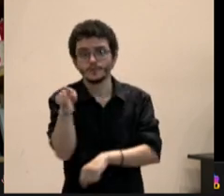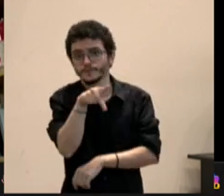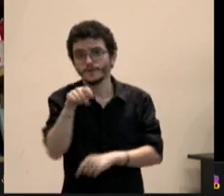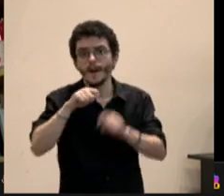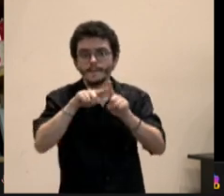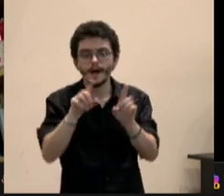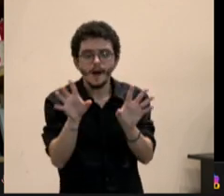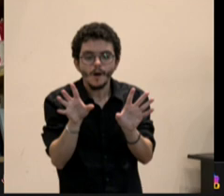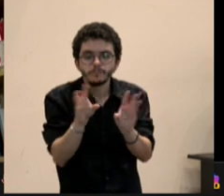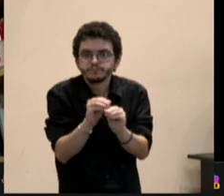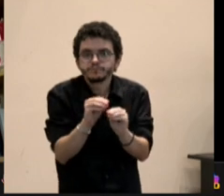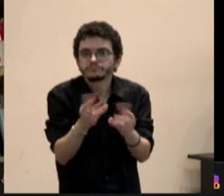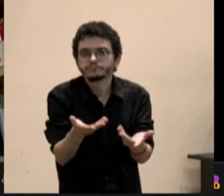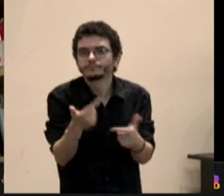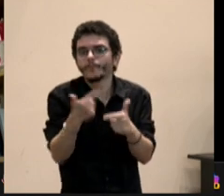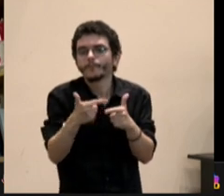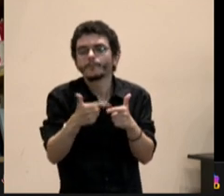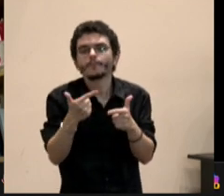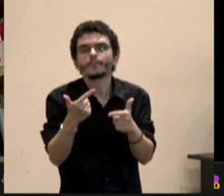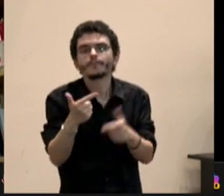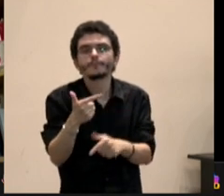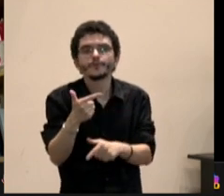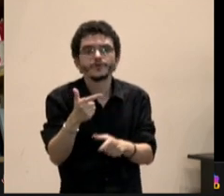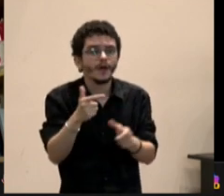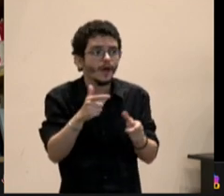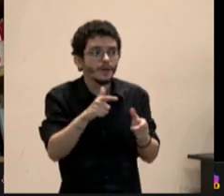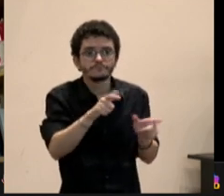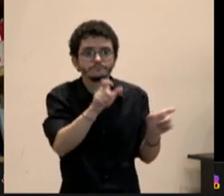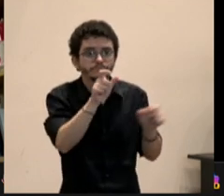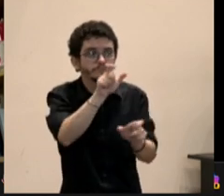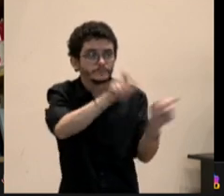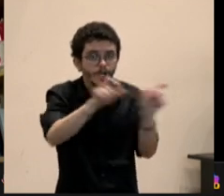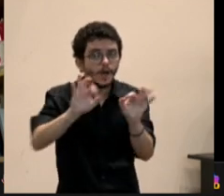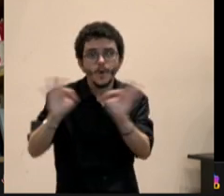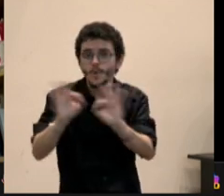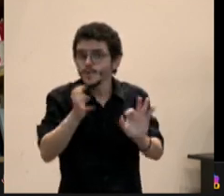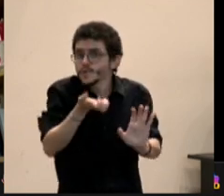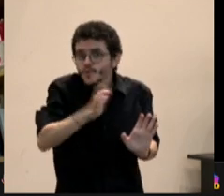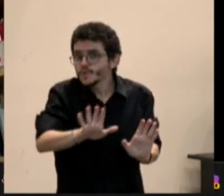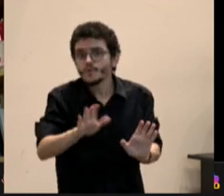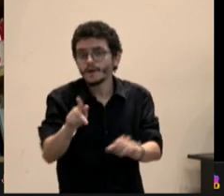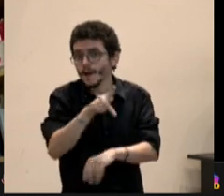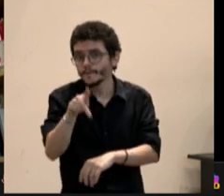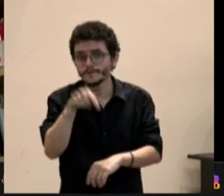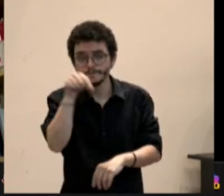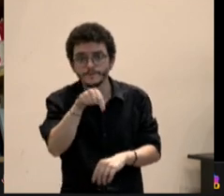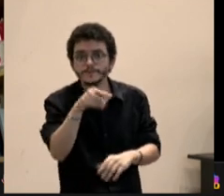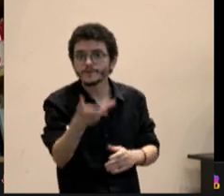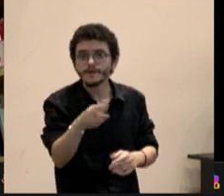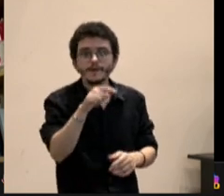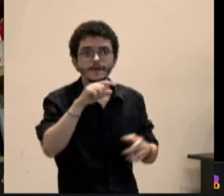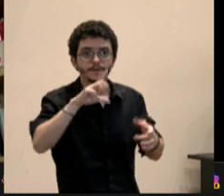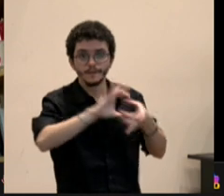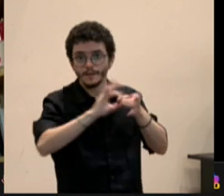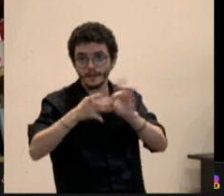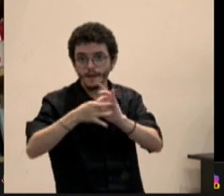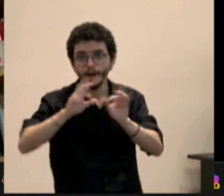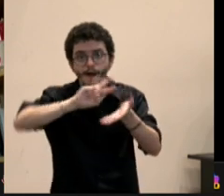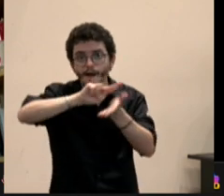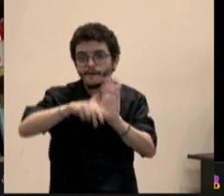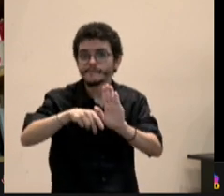apagão porque não se quer mais ser professores. E isso está atrelado a uma série de questões, como